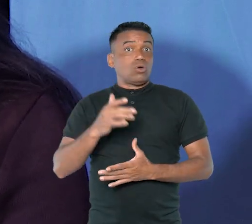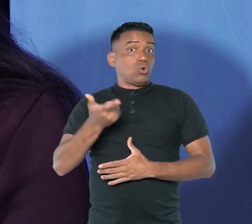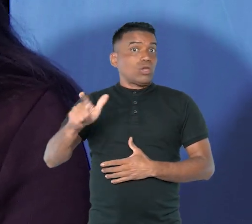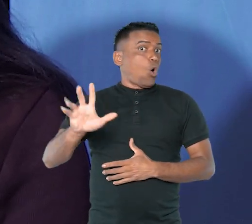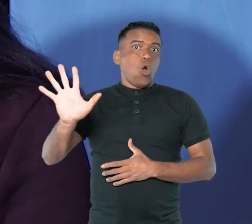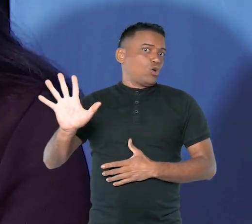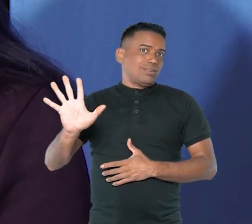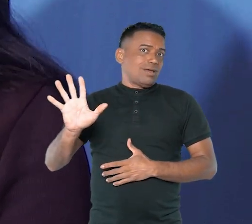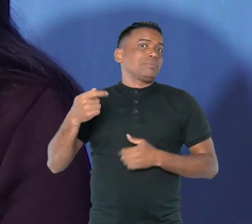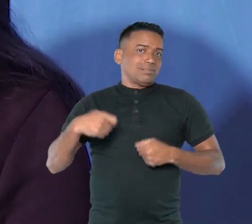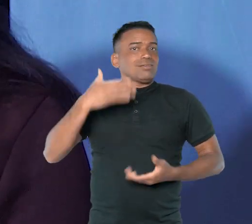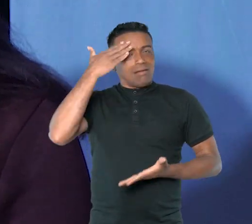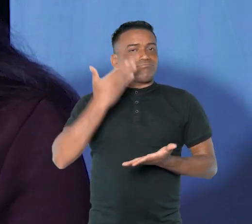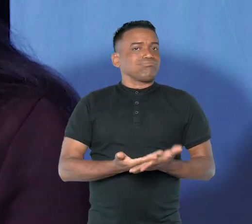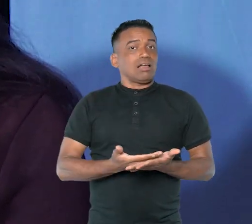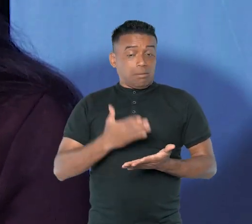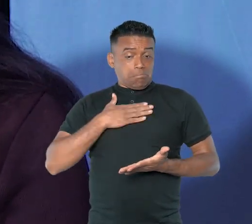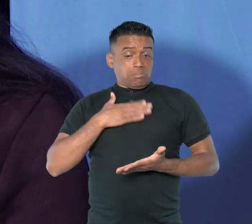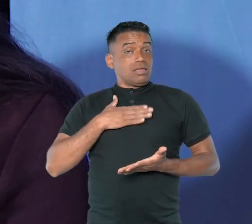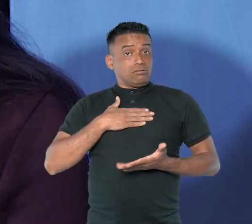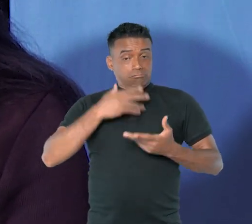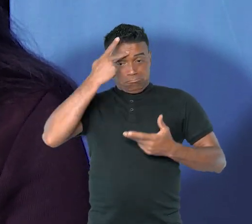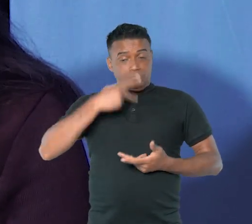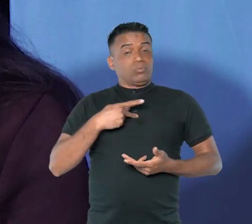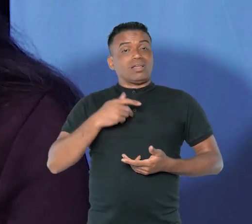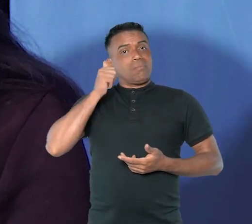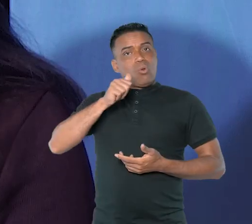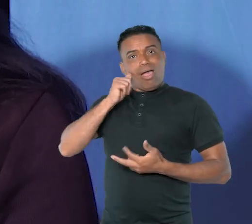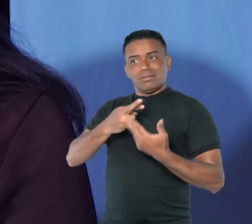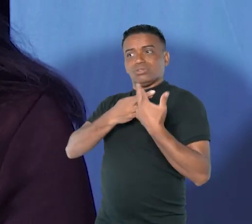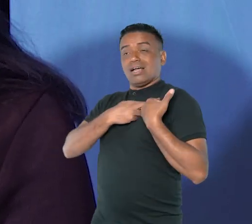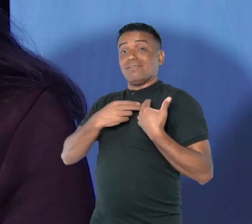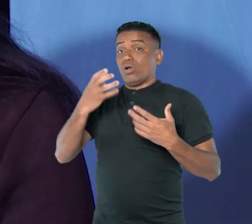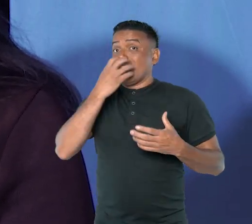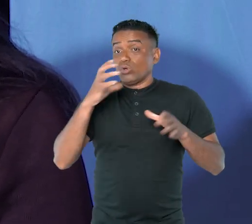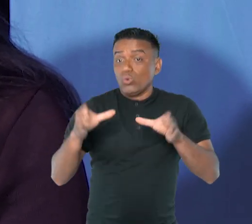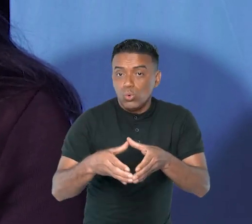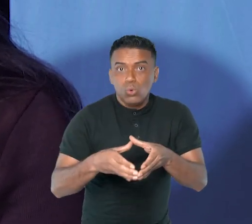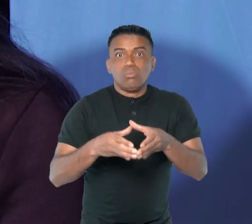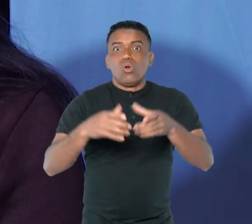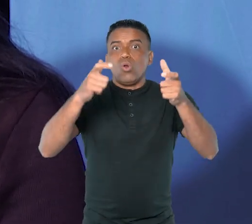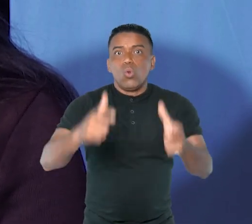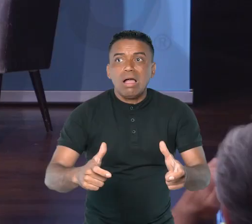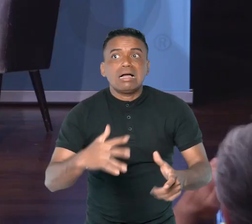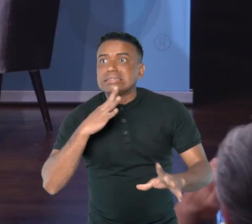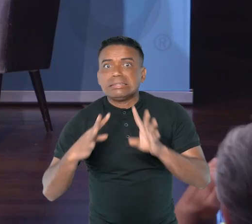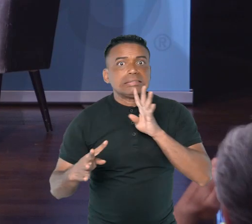outra escolha a não ser confiar. Em mim mesma, na minha guia, nos cães e naquela natureza